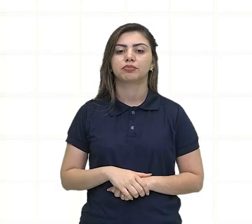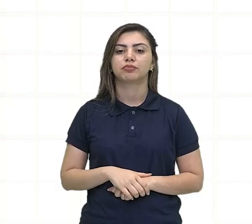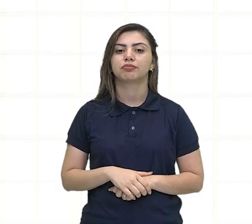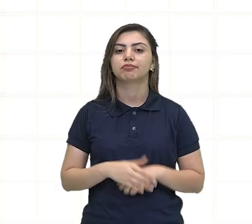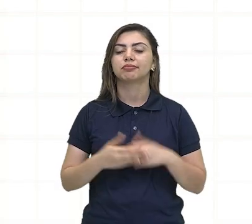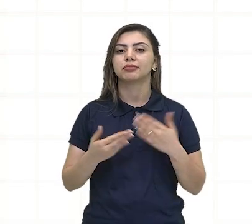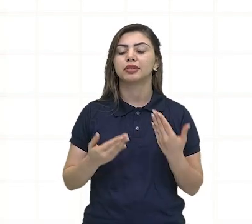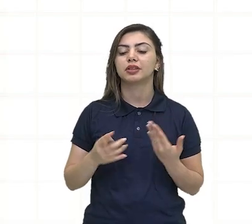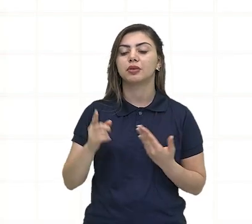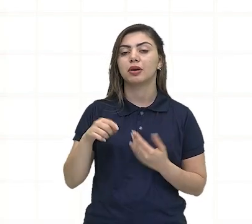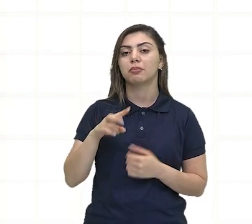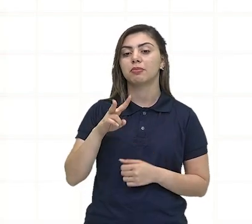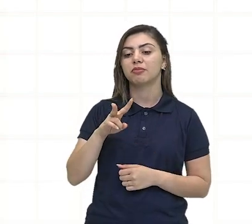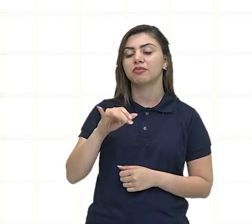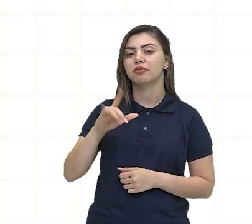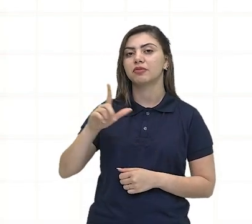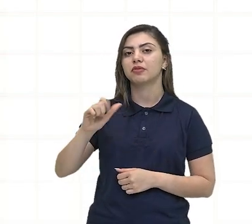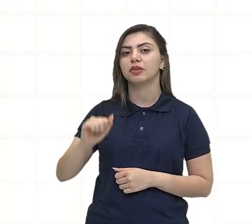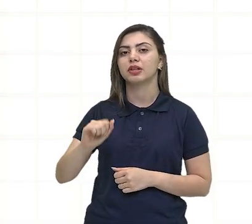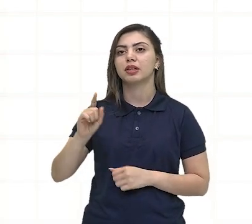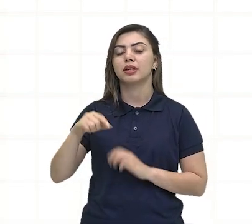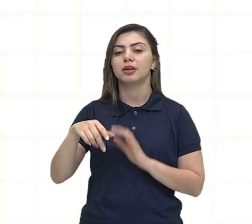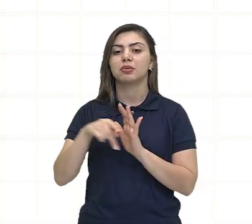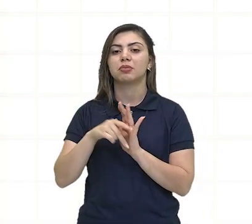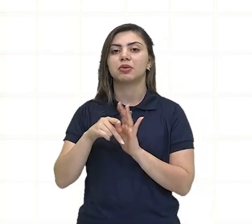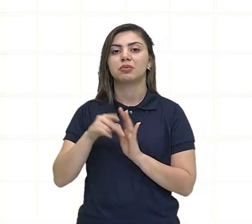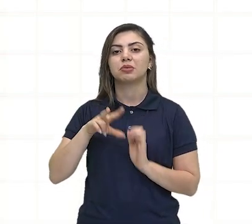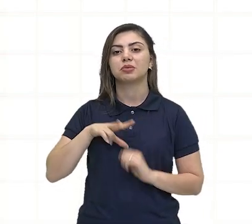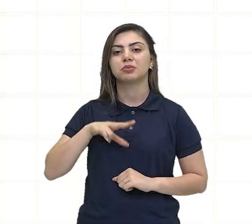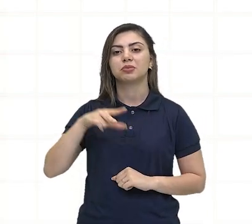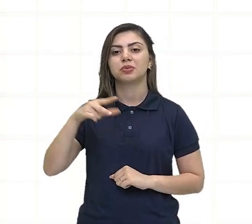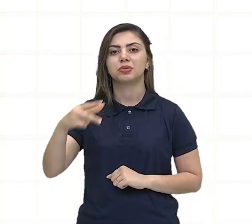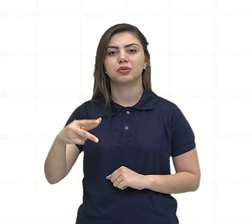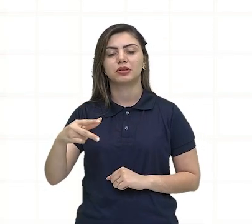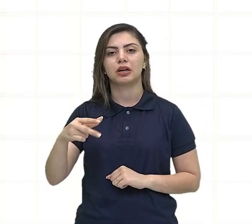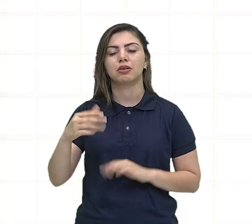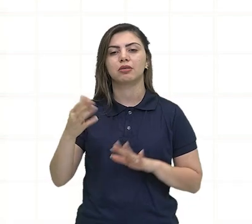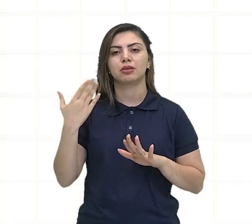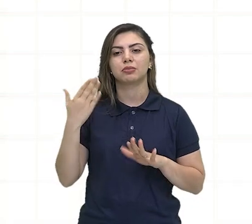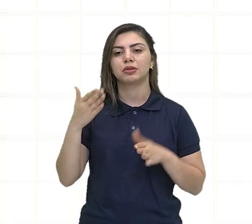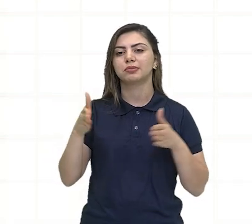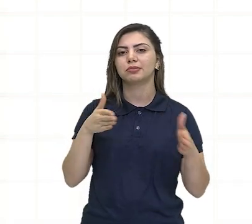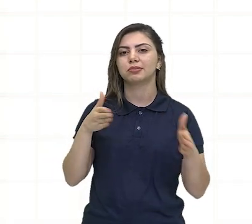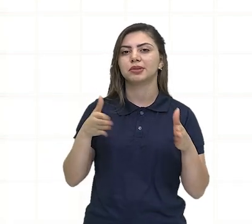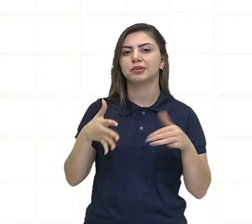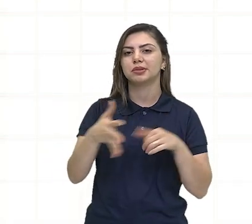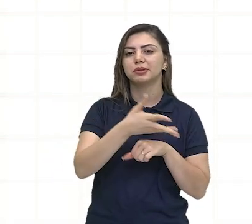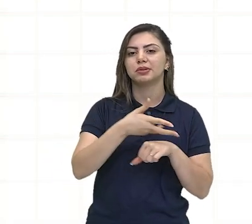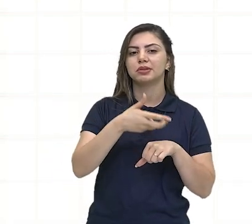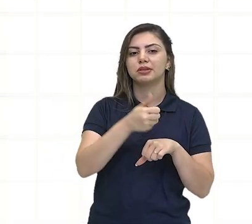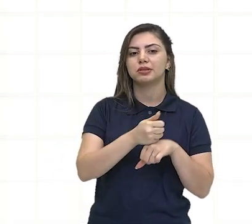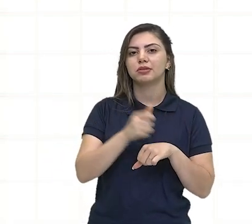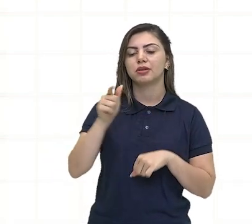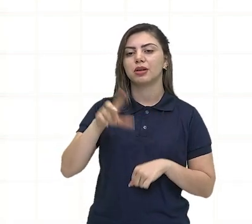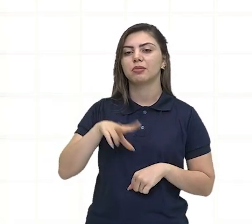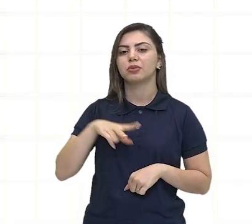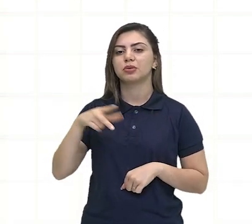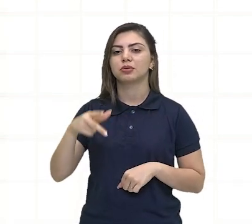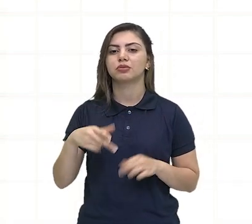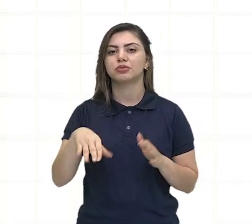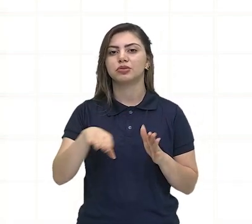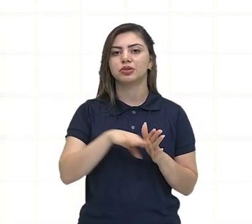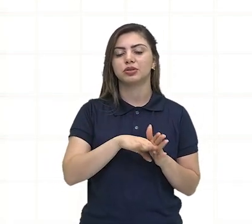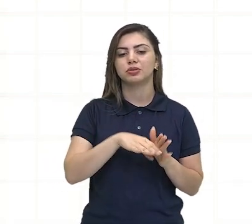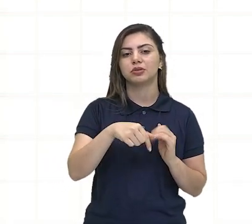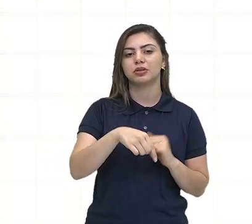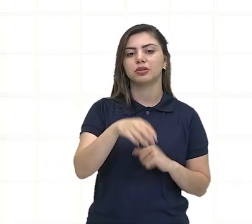ele foi trazido de Portugal para o Brasil no início da colonização. E a primeira vila